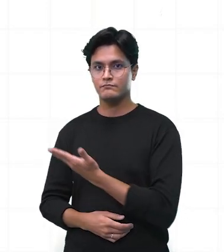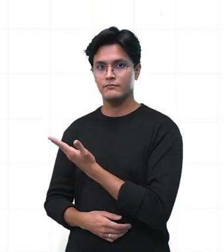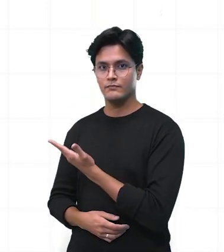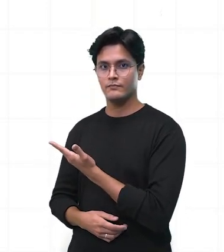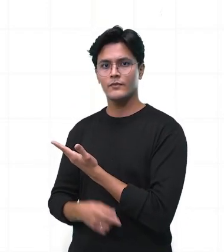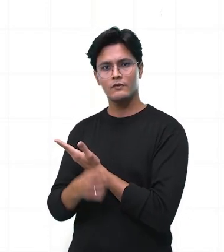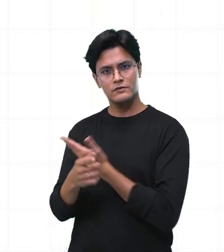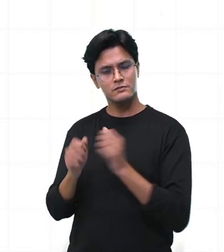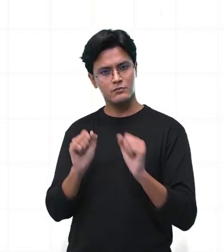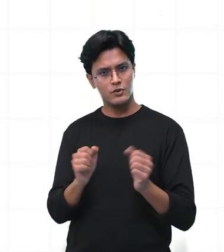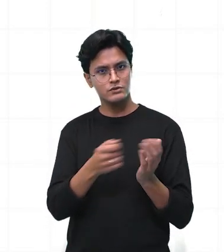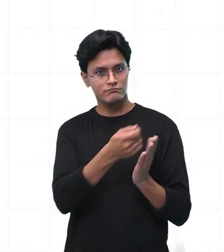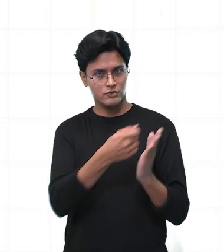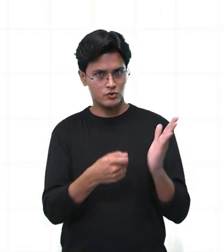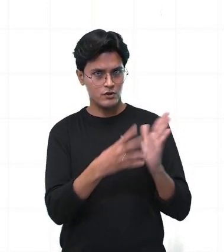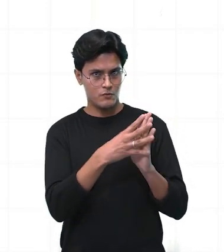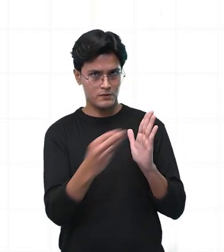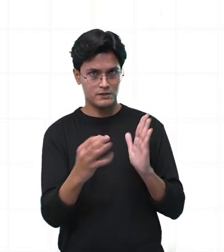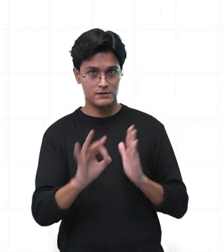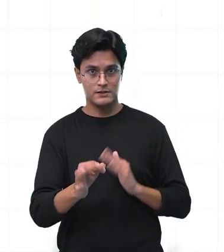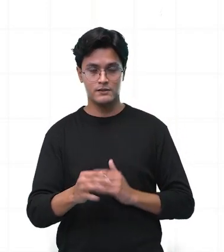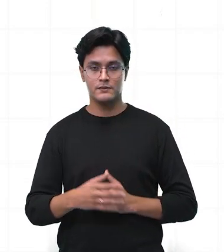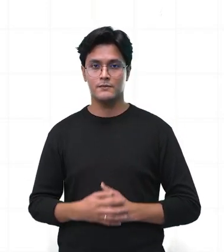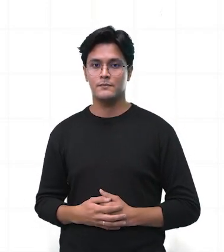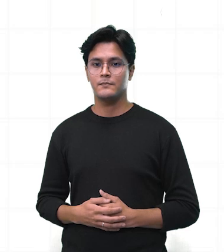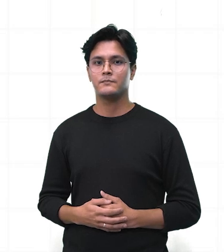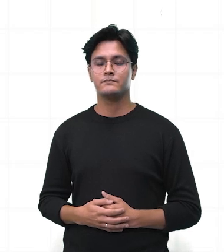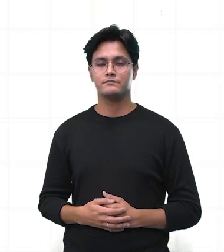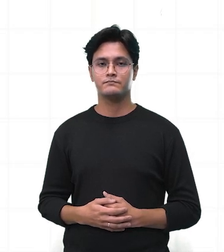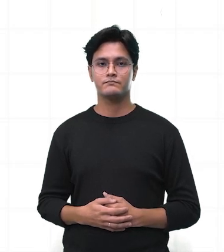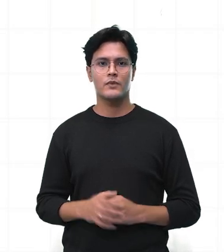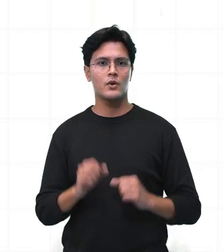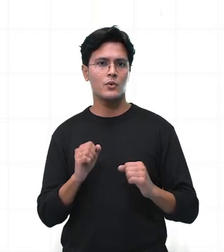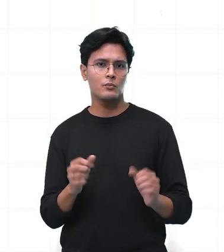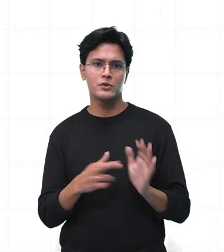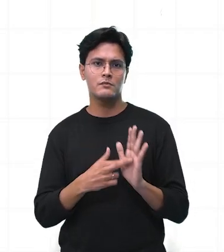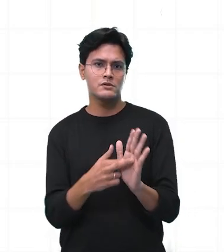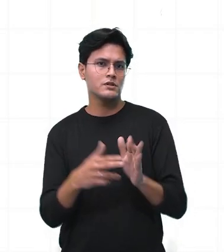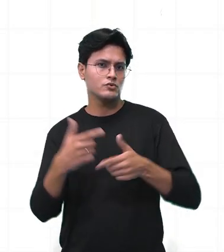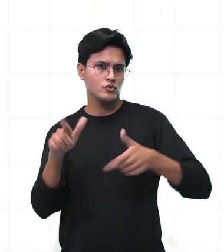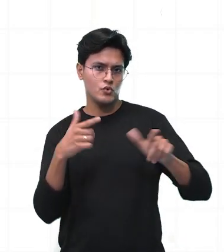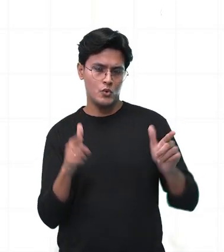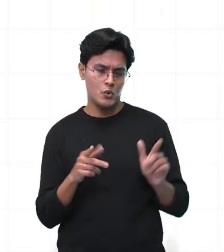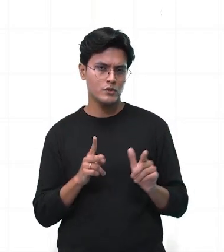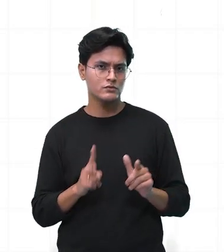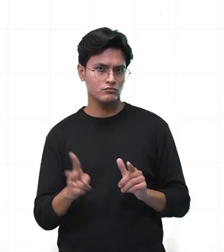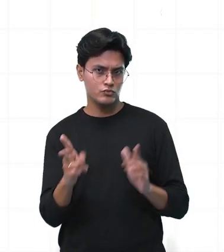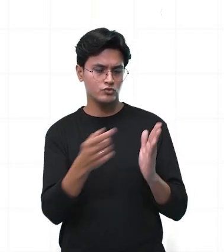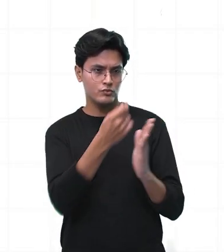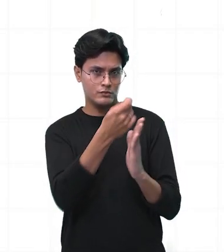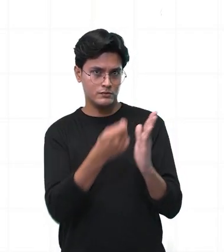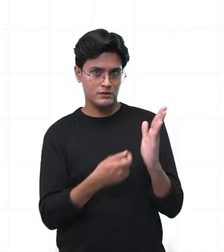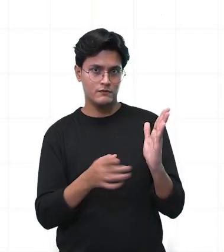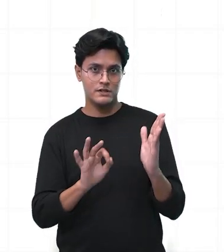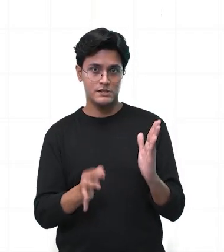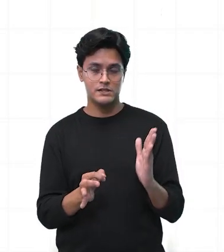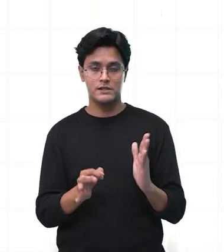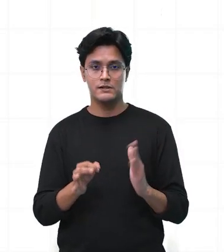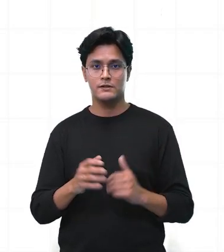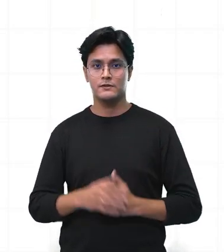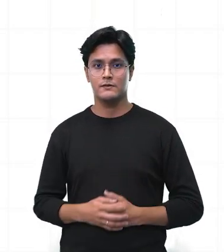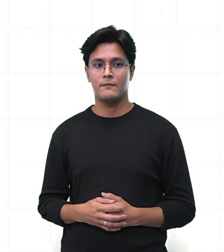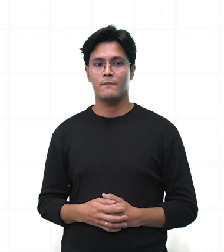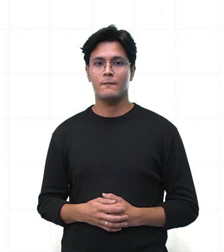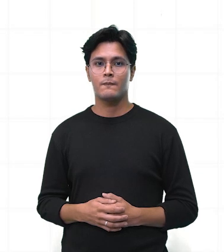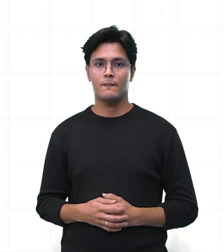as suas anotações, porque eu posso continuar aqui algumas outras representações, certo? Então, ó, vou deixar aqui para que vocês